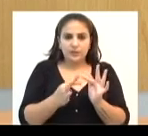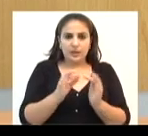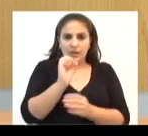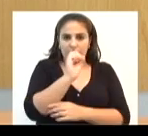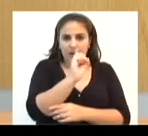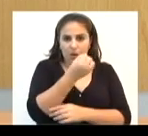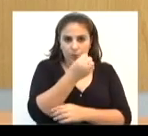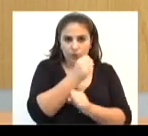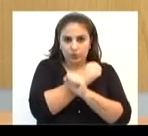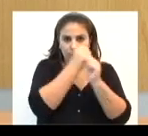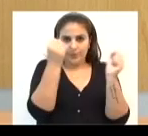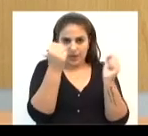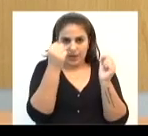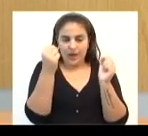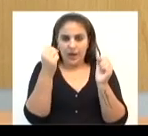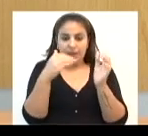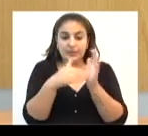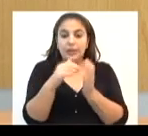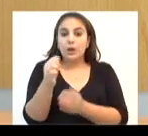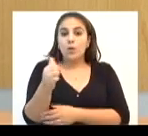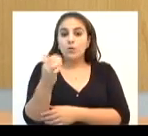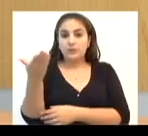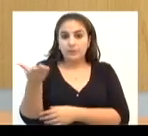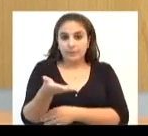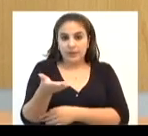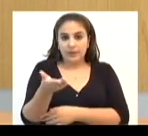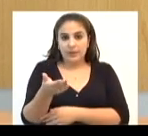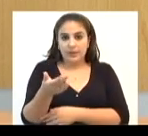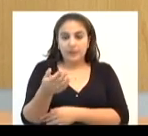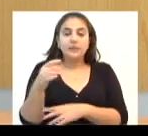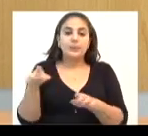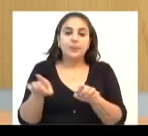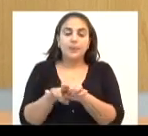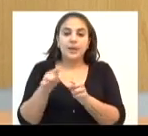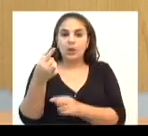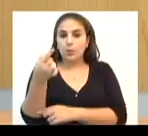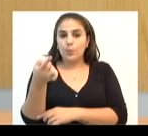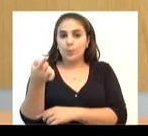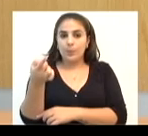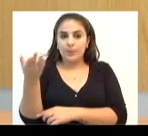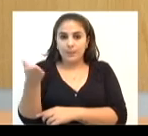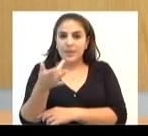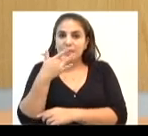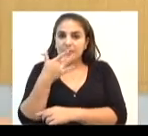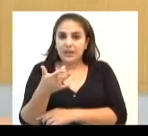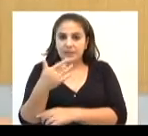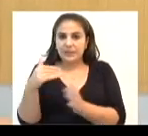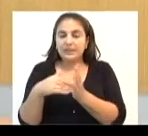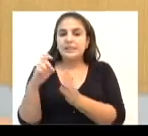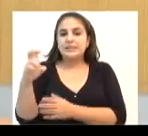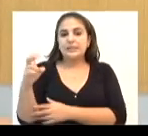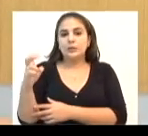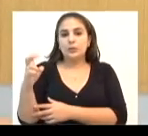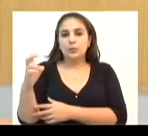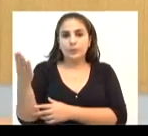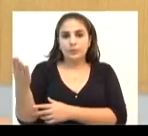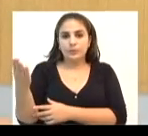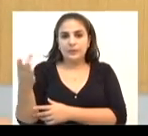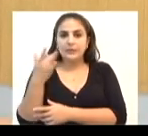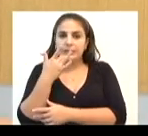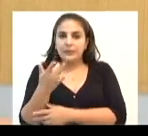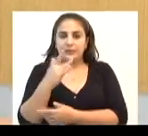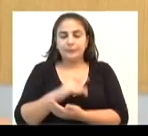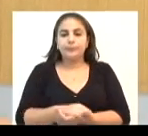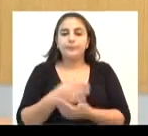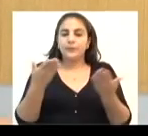as 8 horas da manhã e 11h30 e 1h30 e 5 horas da tarde. E agora nós vamos